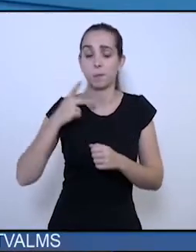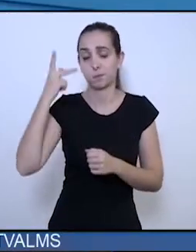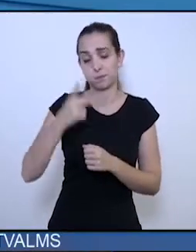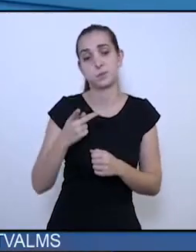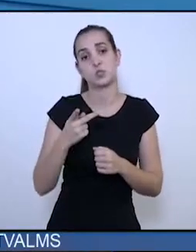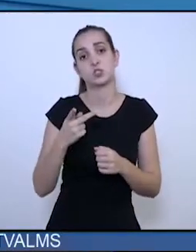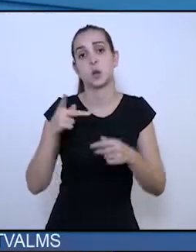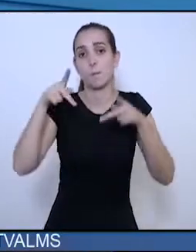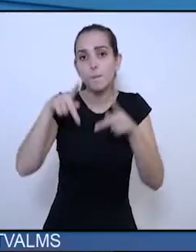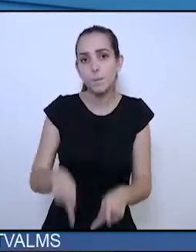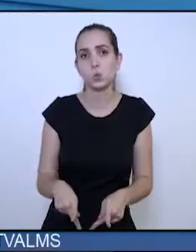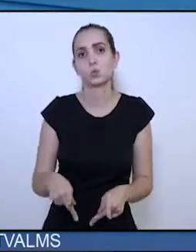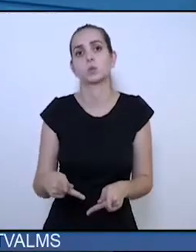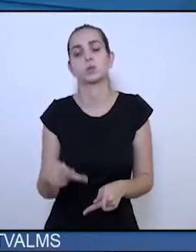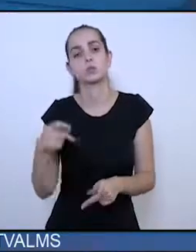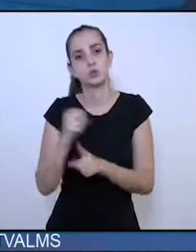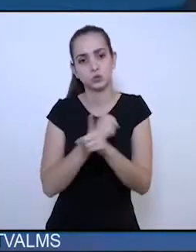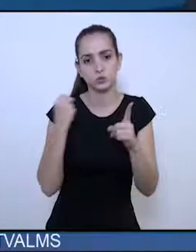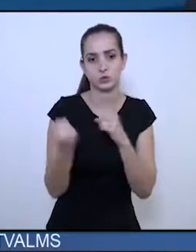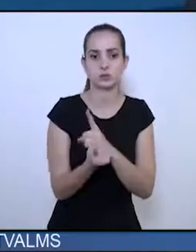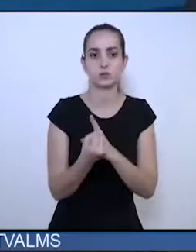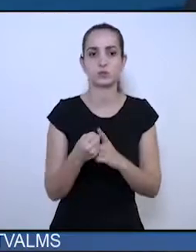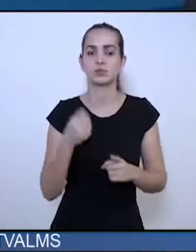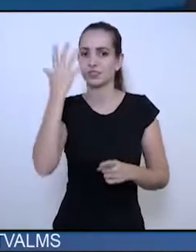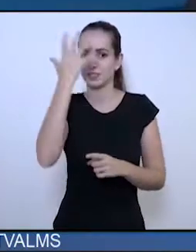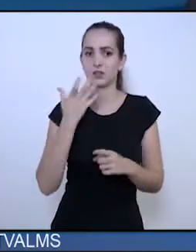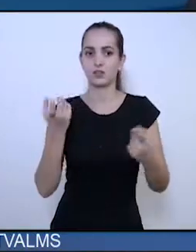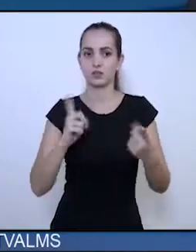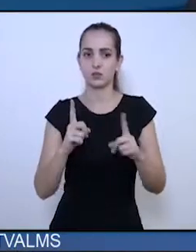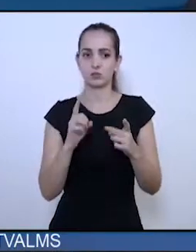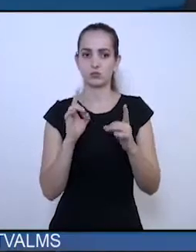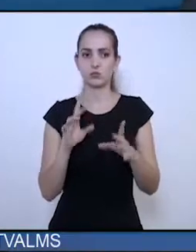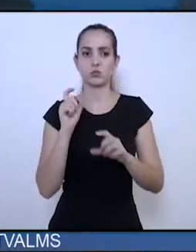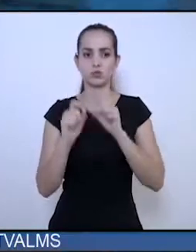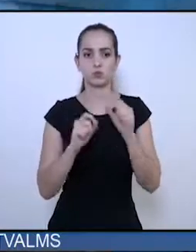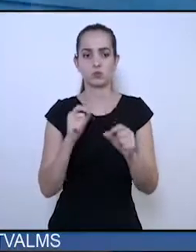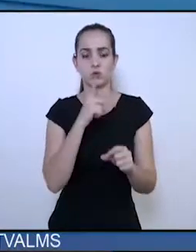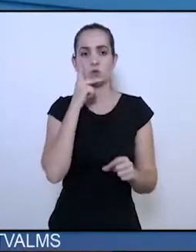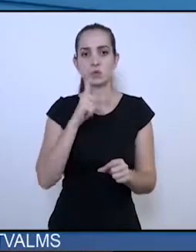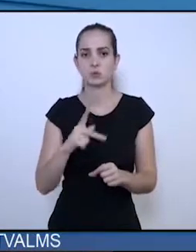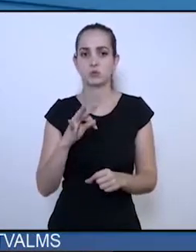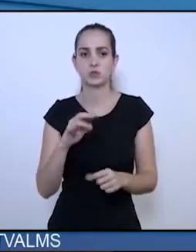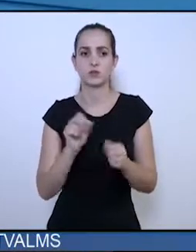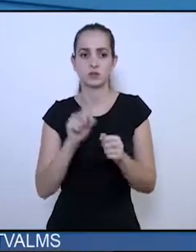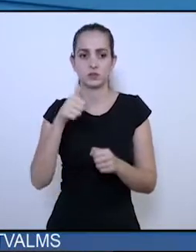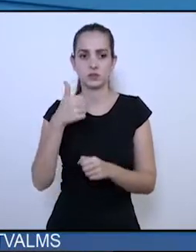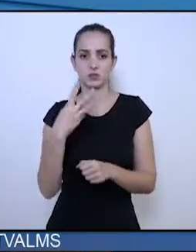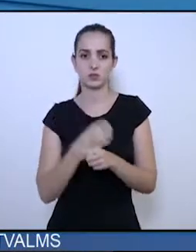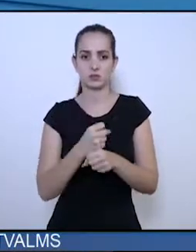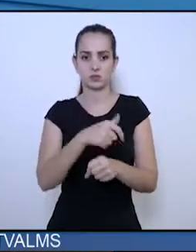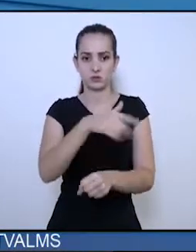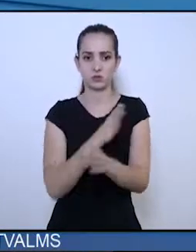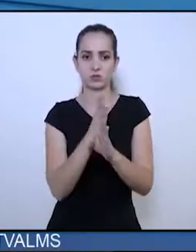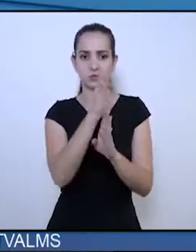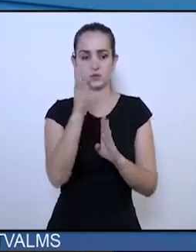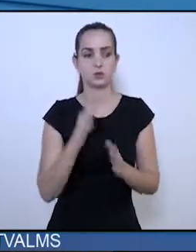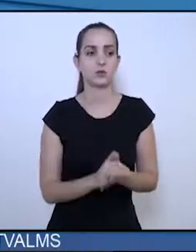sociais, sérias, não aquilo que o PT plantou aqui em 14 anos. Deputado Eduardo